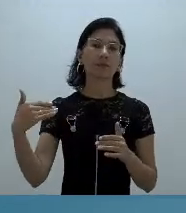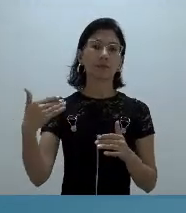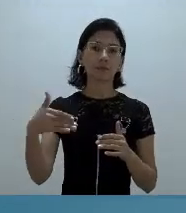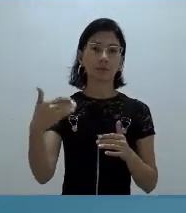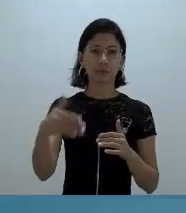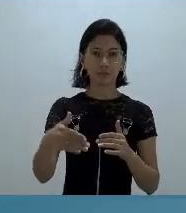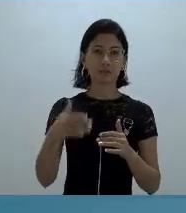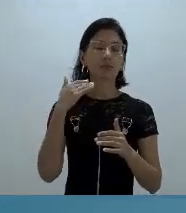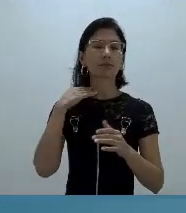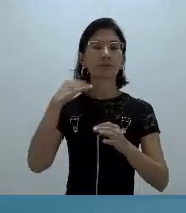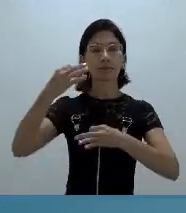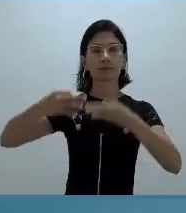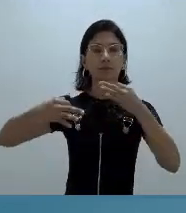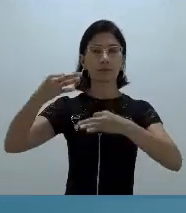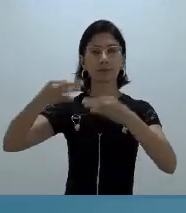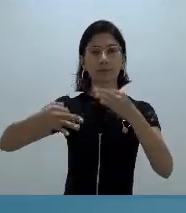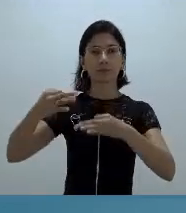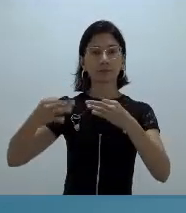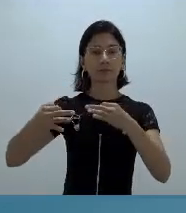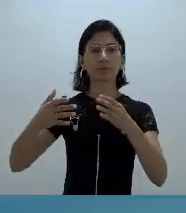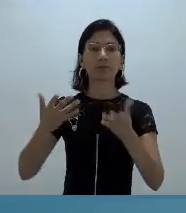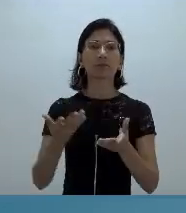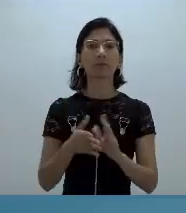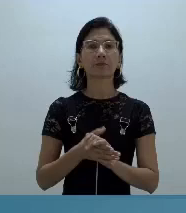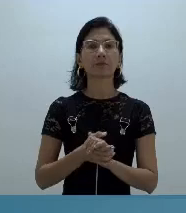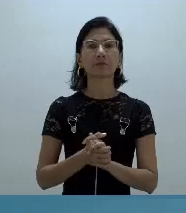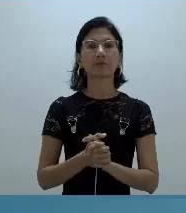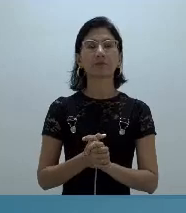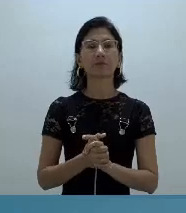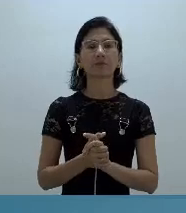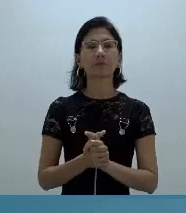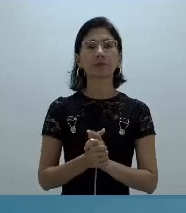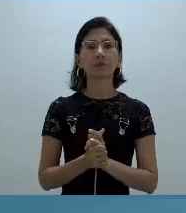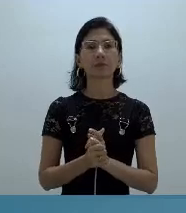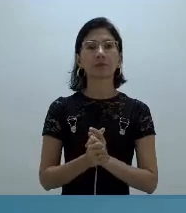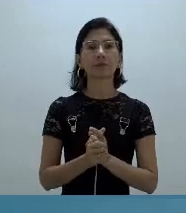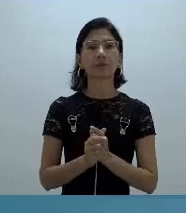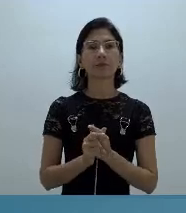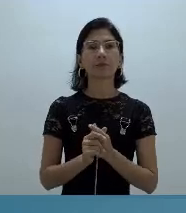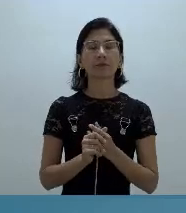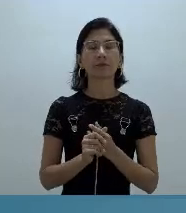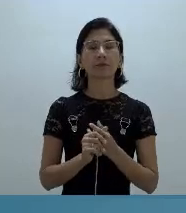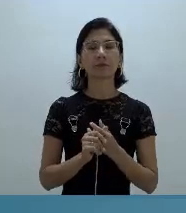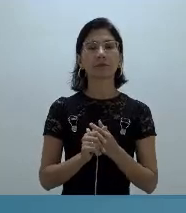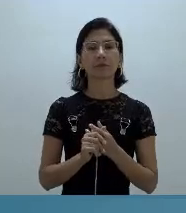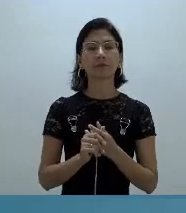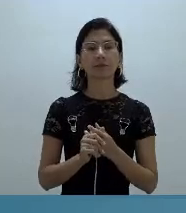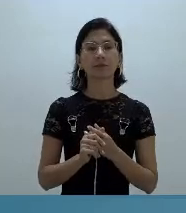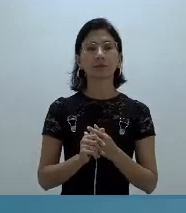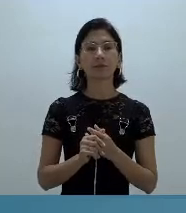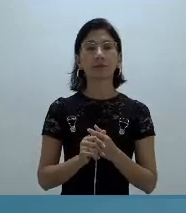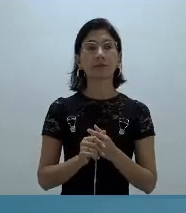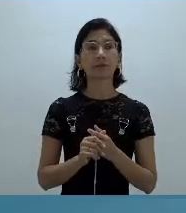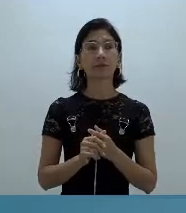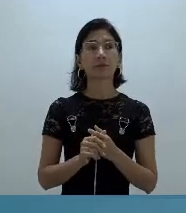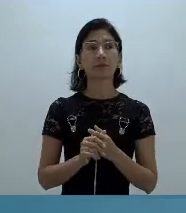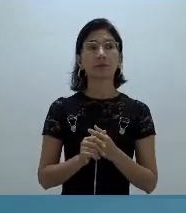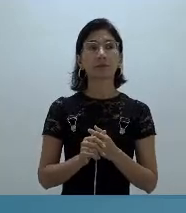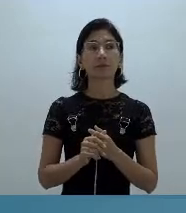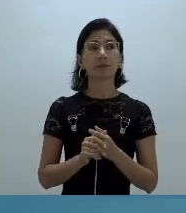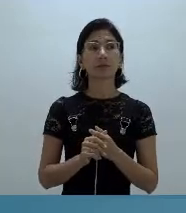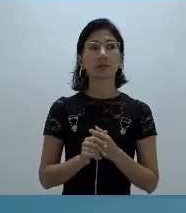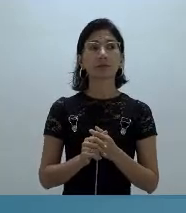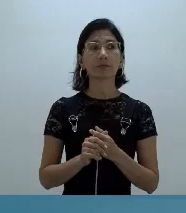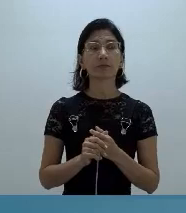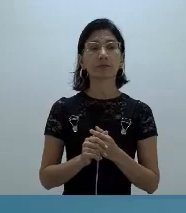mérito desse agravo de instrumento, a relatora entendeu por acolher